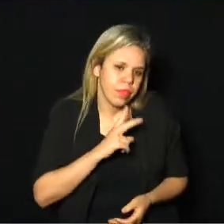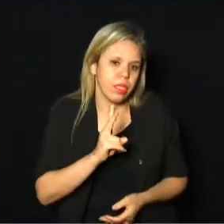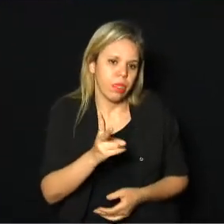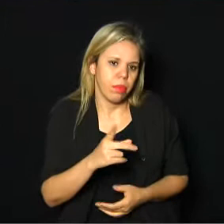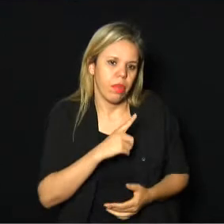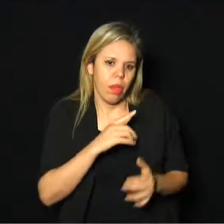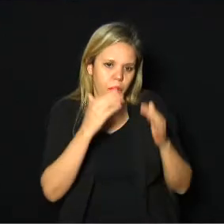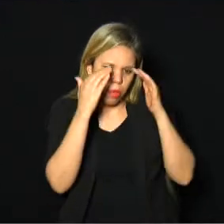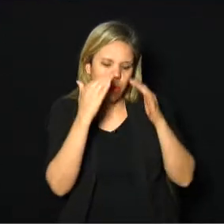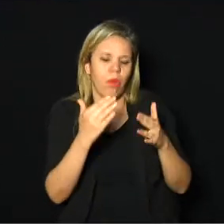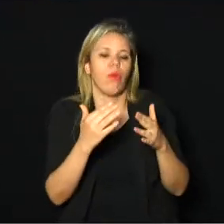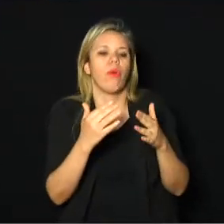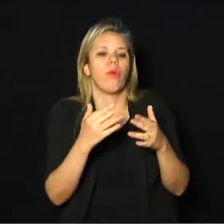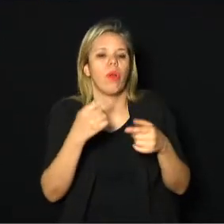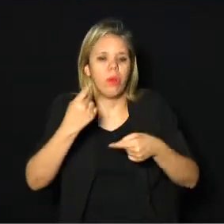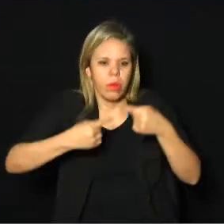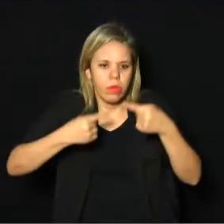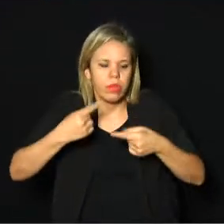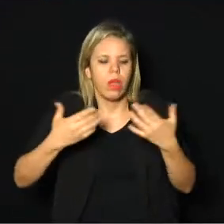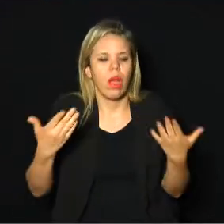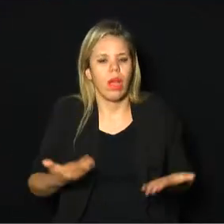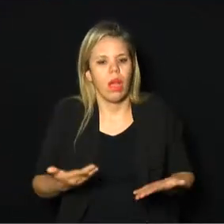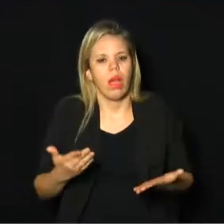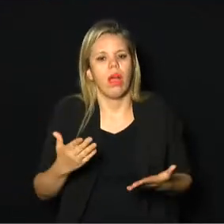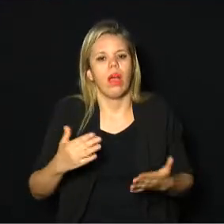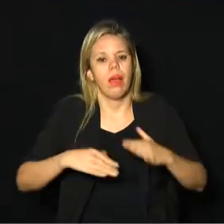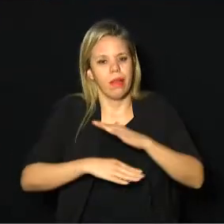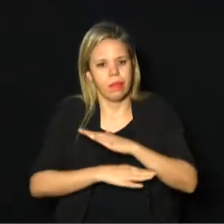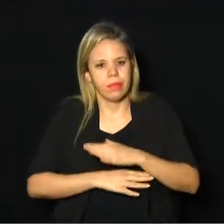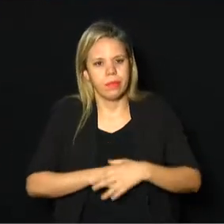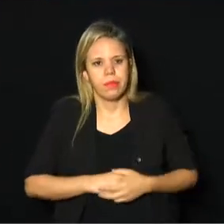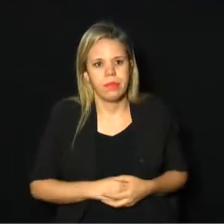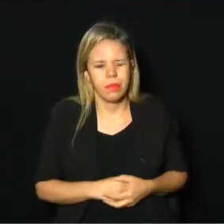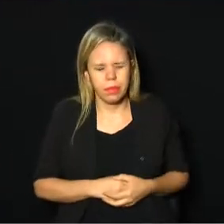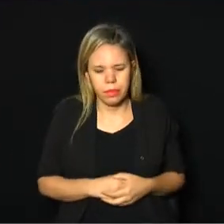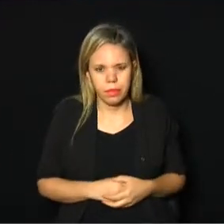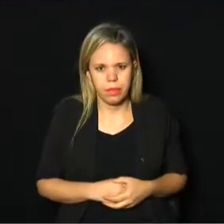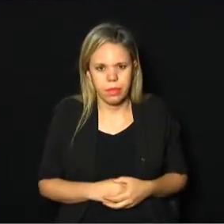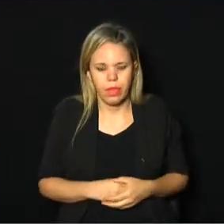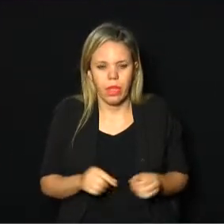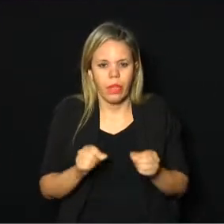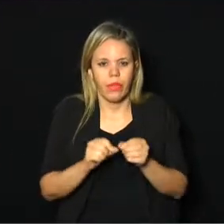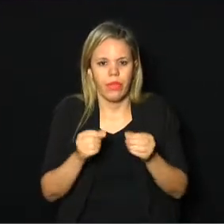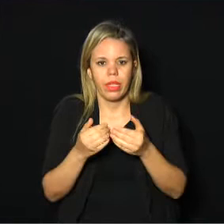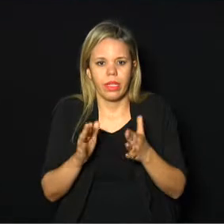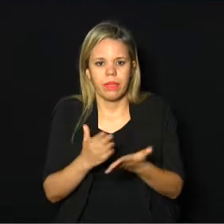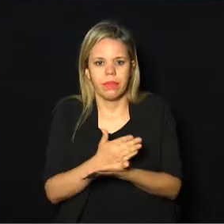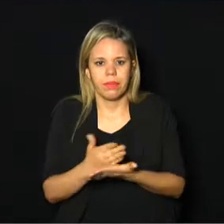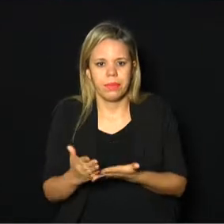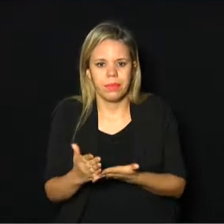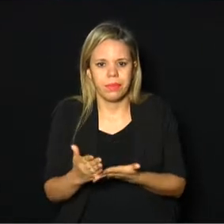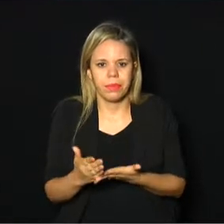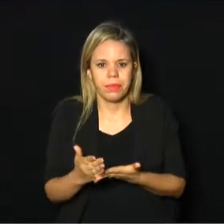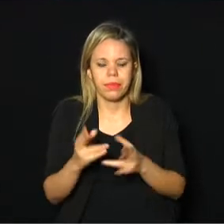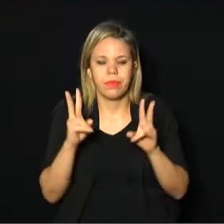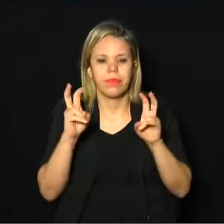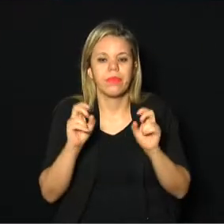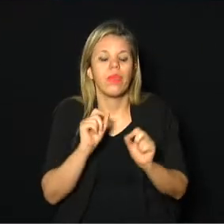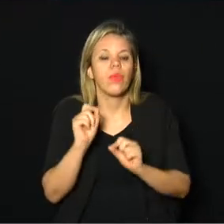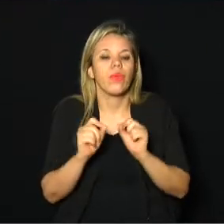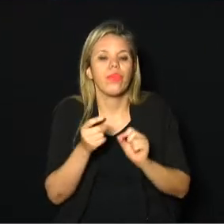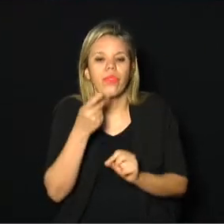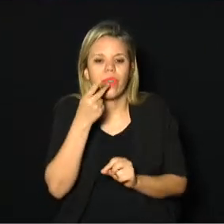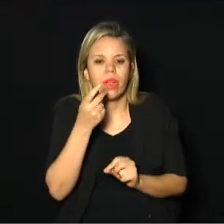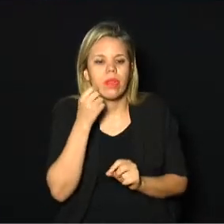pautando essa discussão aqui nessa casa. Então, eu vou fazer uma breve introdução sobre esse tema,